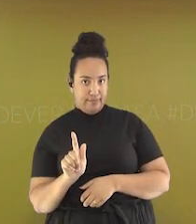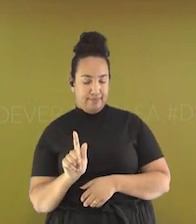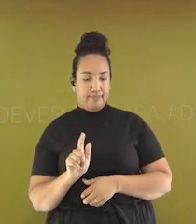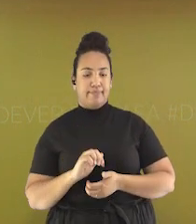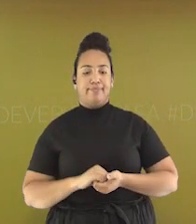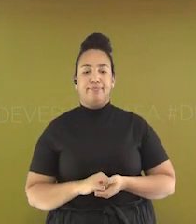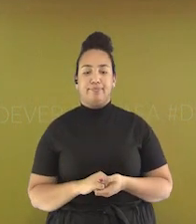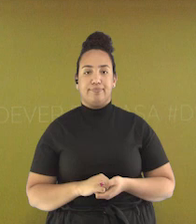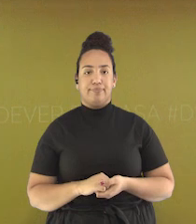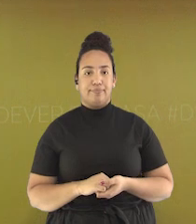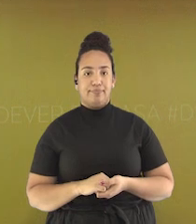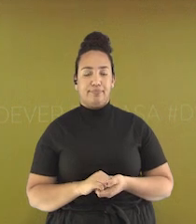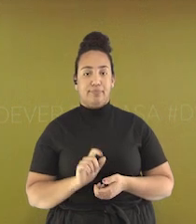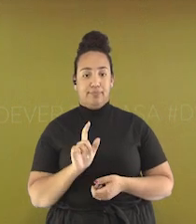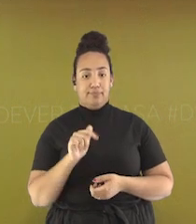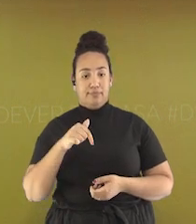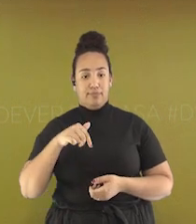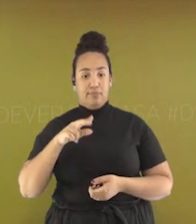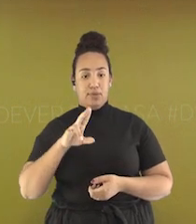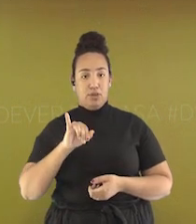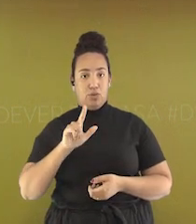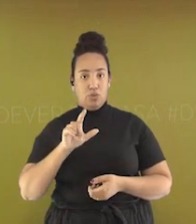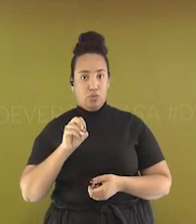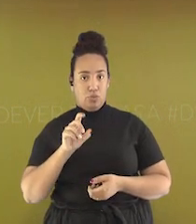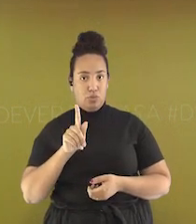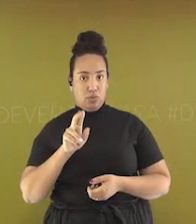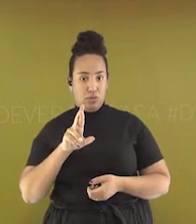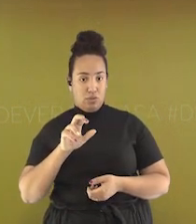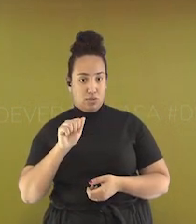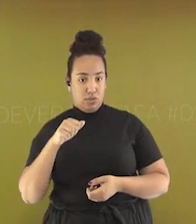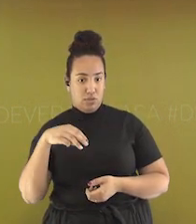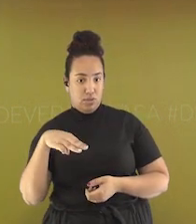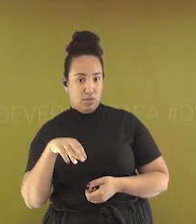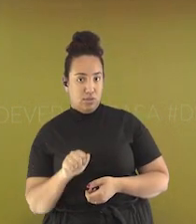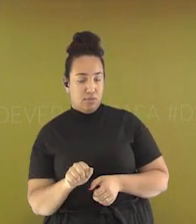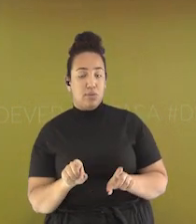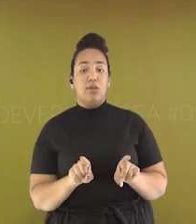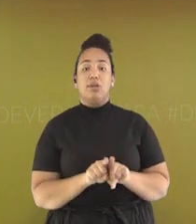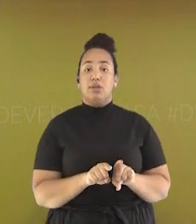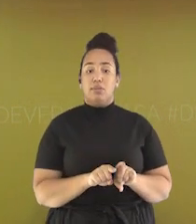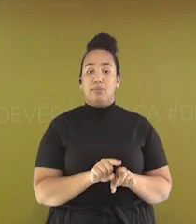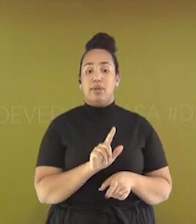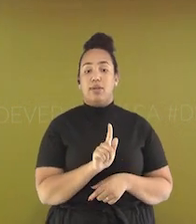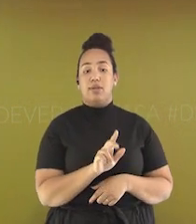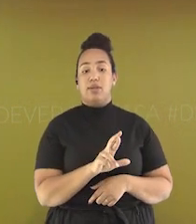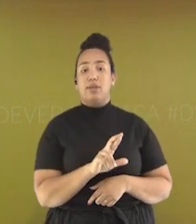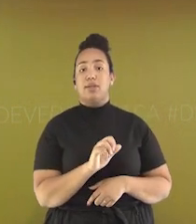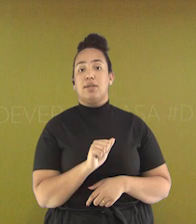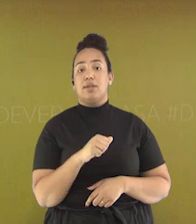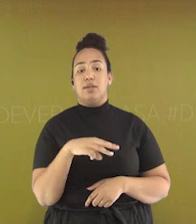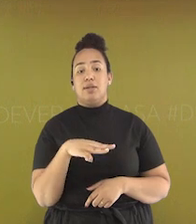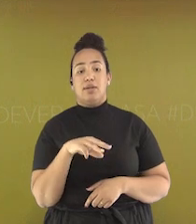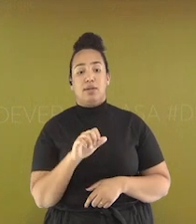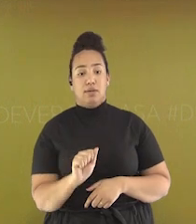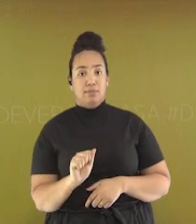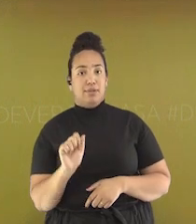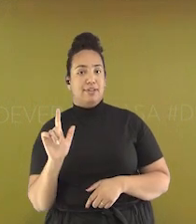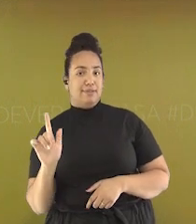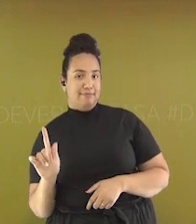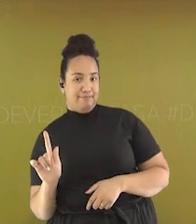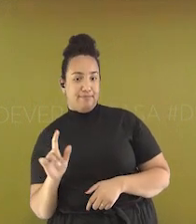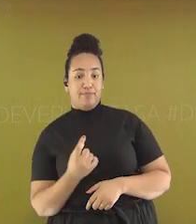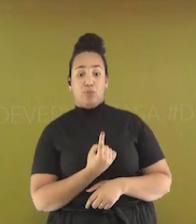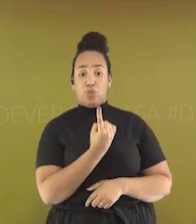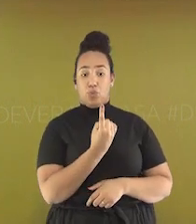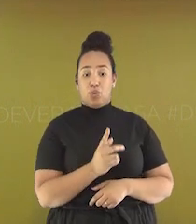símbolo kg, e o grama, que usa o símbolo g. 1 quilo é igual a 1000